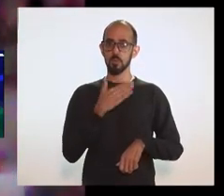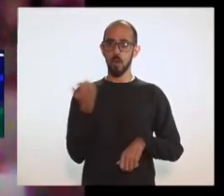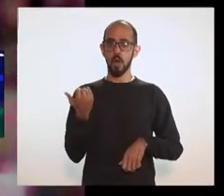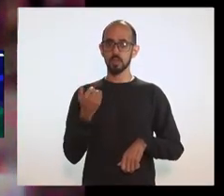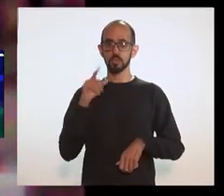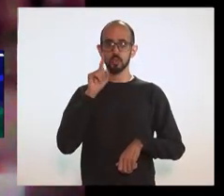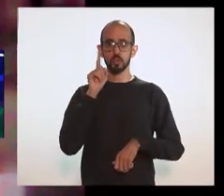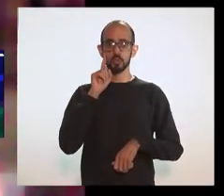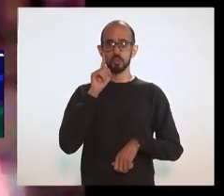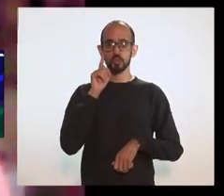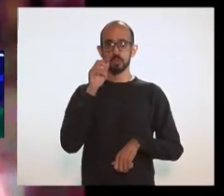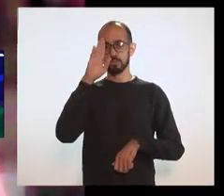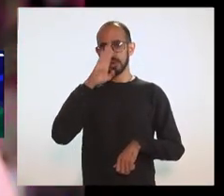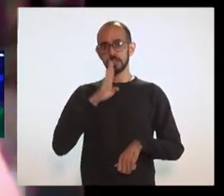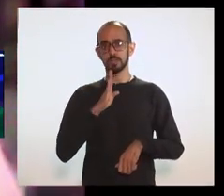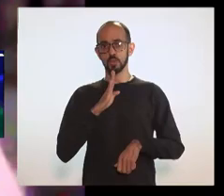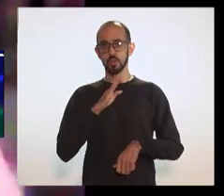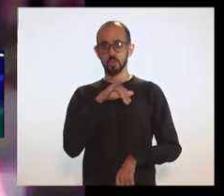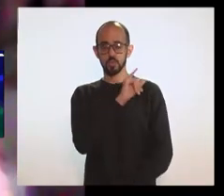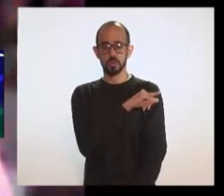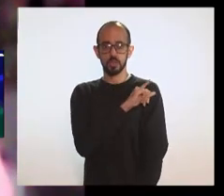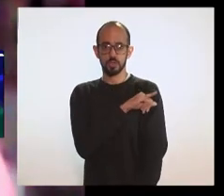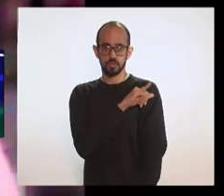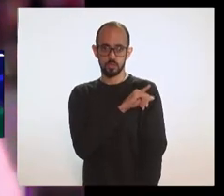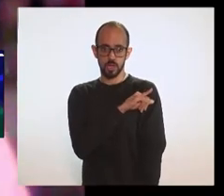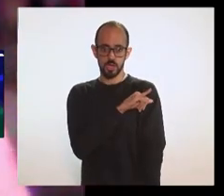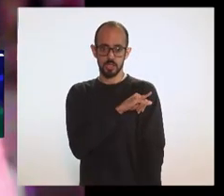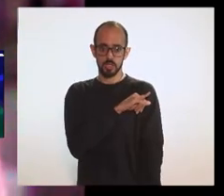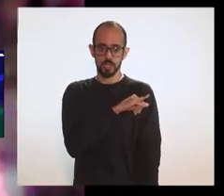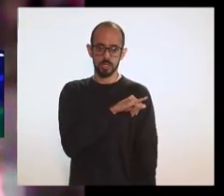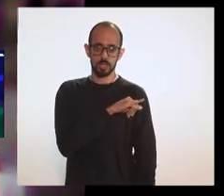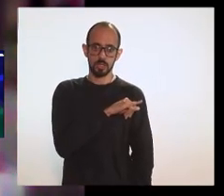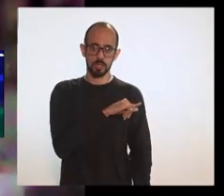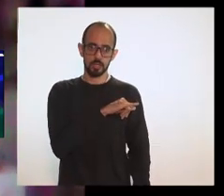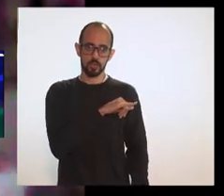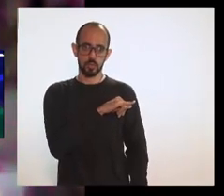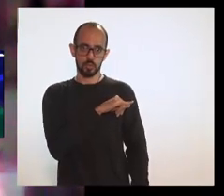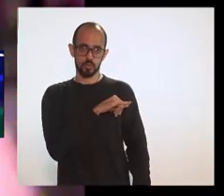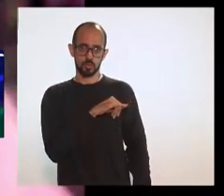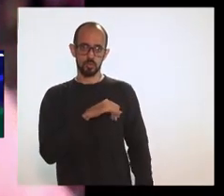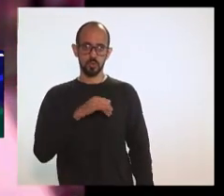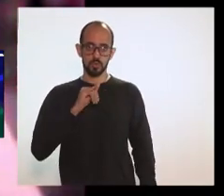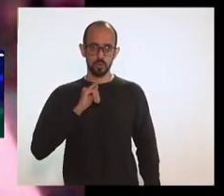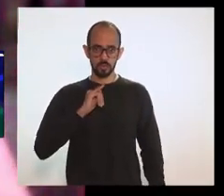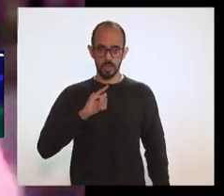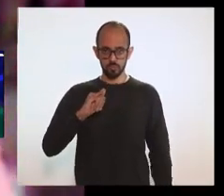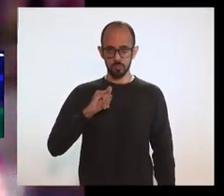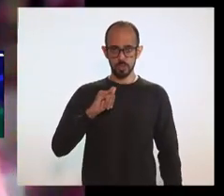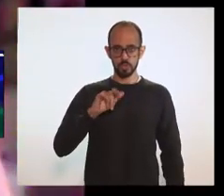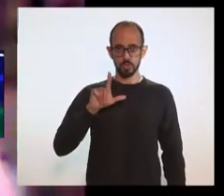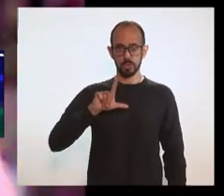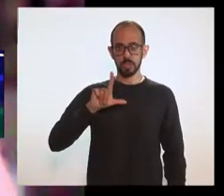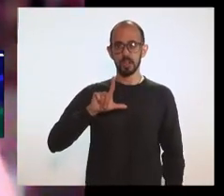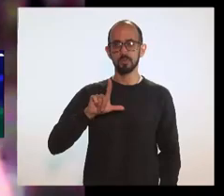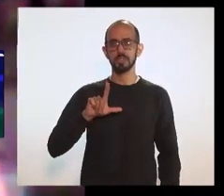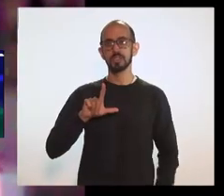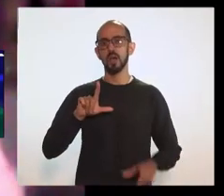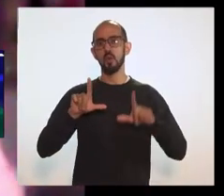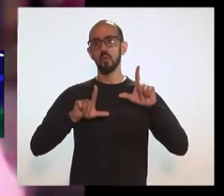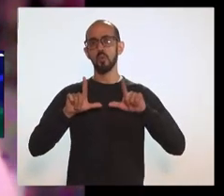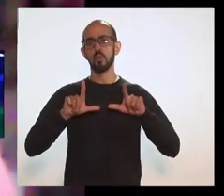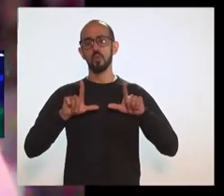Brasil. O Rio de Janeiro aparece nos índices da imprensa como num momento